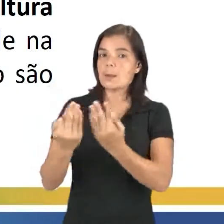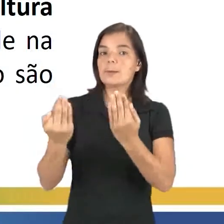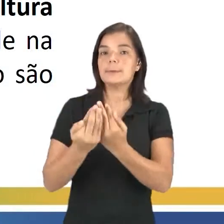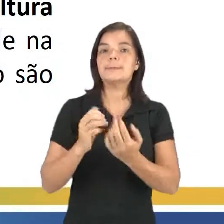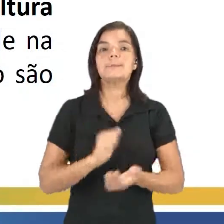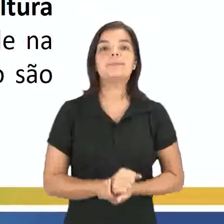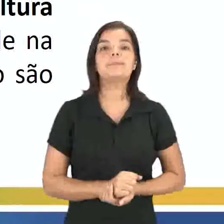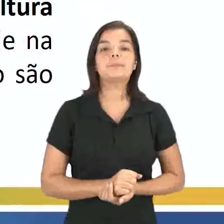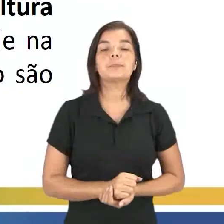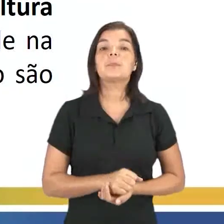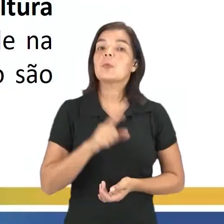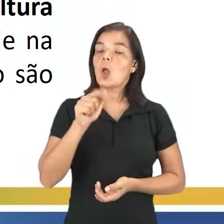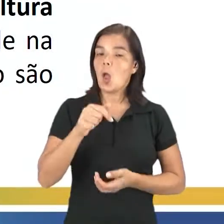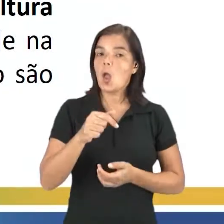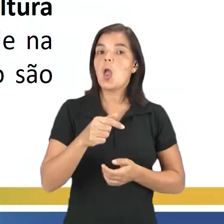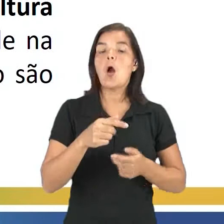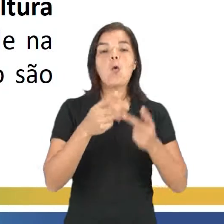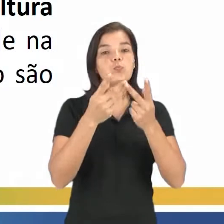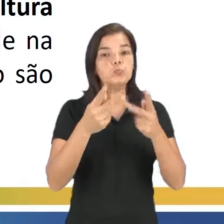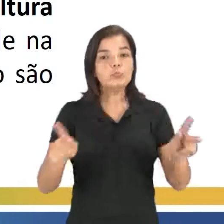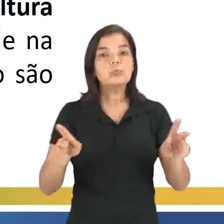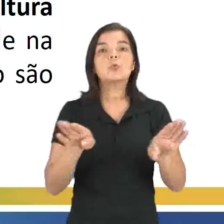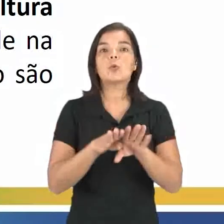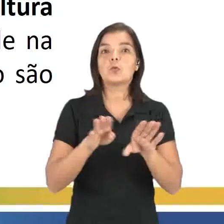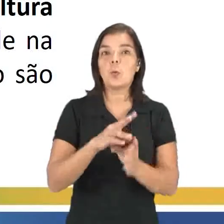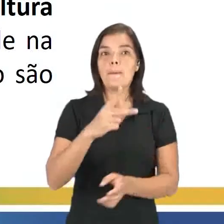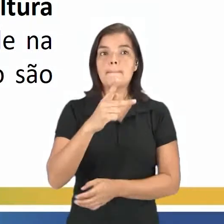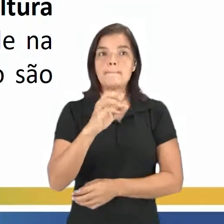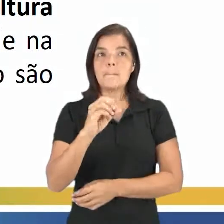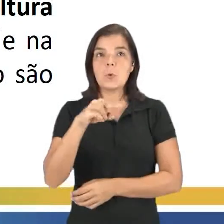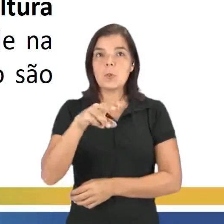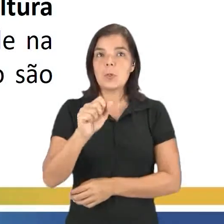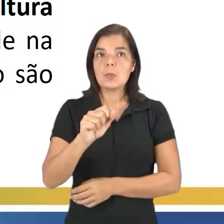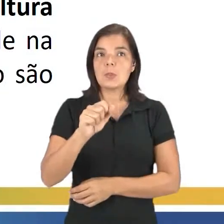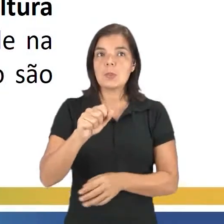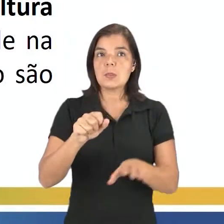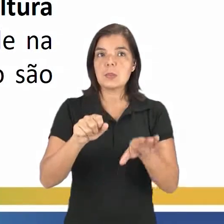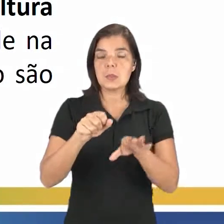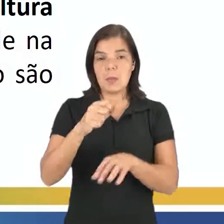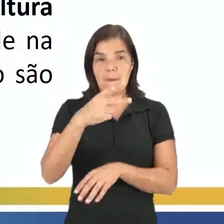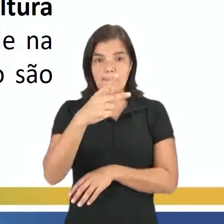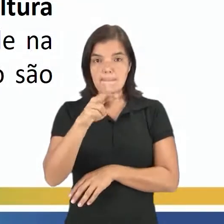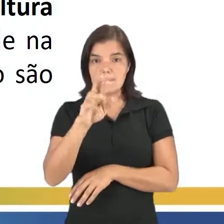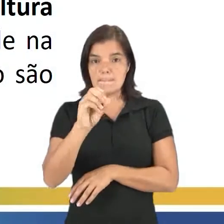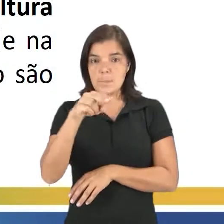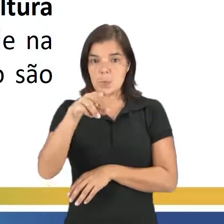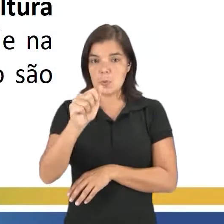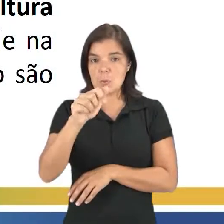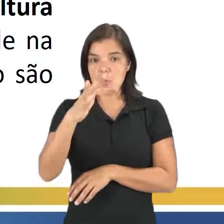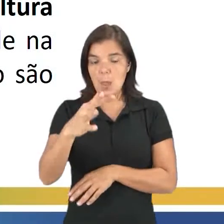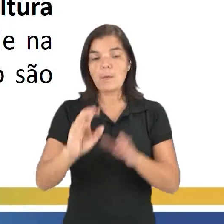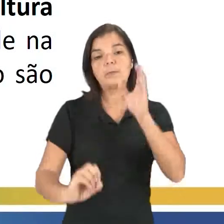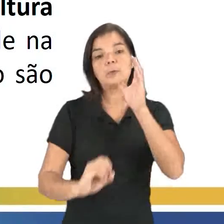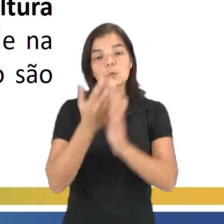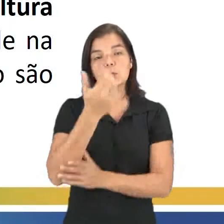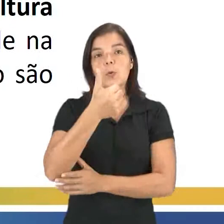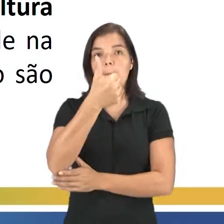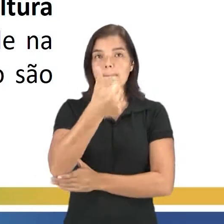familiar é um programa do PRONAF, né, um Programa Nacional da Agricultura Familiar, PRONAF. Então surgiu no